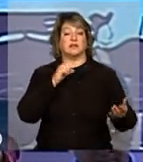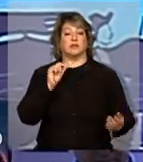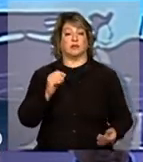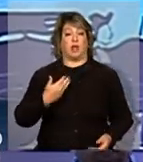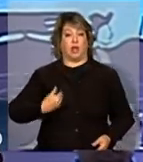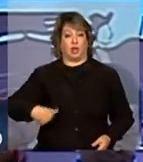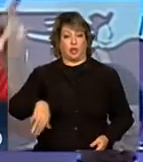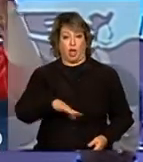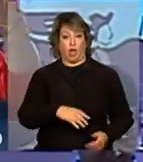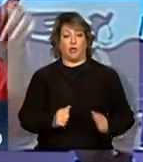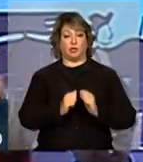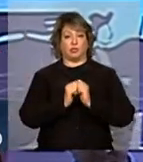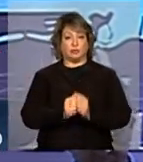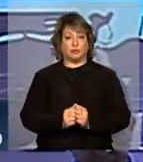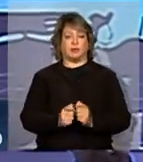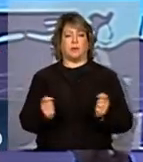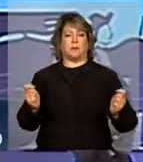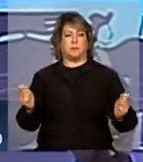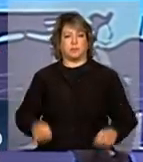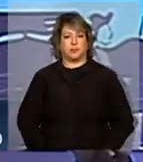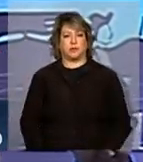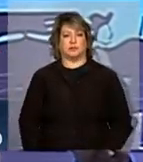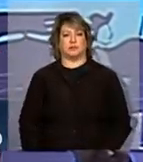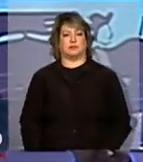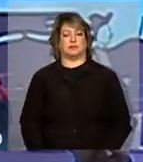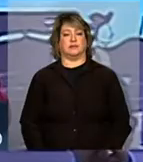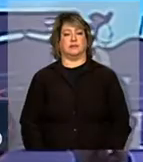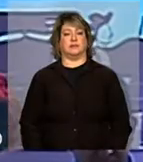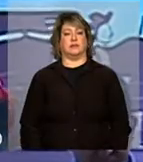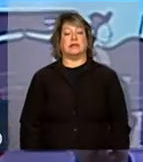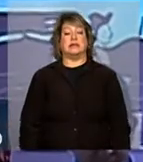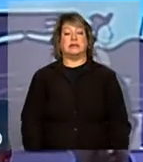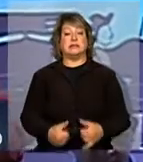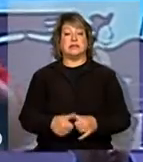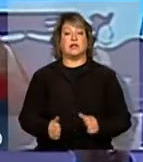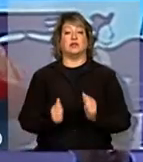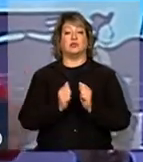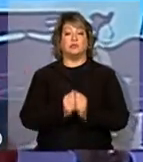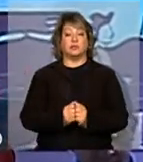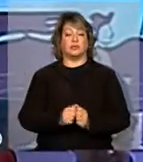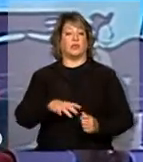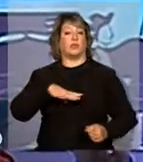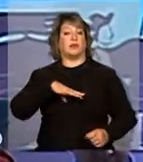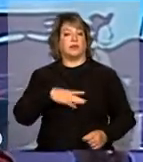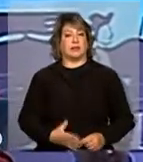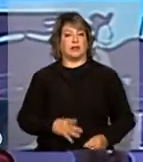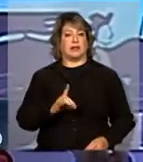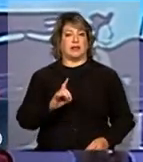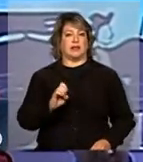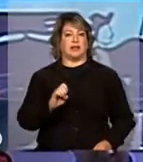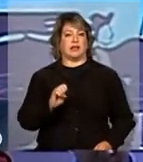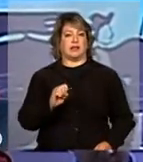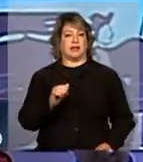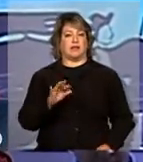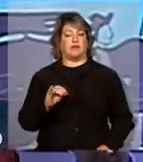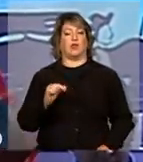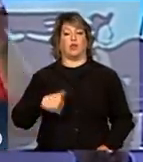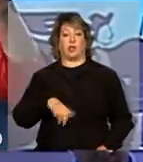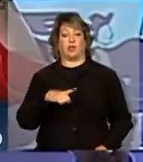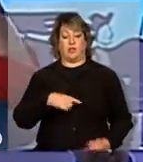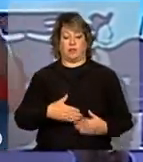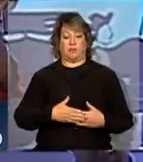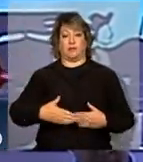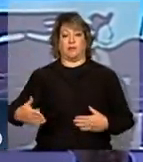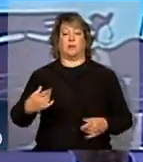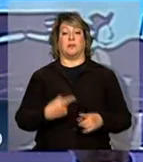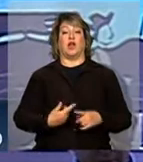nós juntos sejamos capazes de estar à altura do desafio que nós temos pela frente, porque